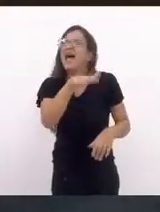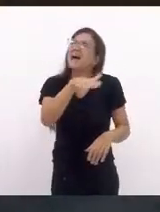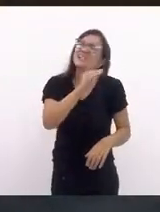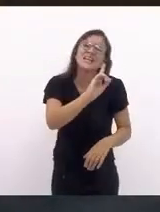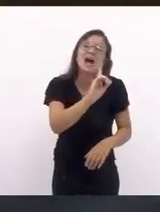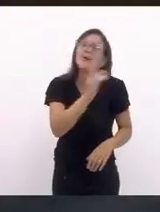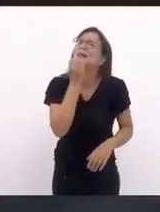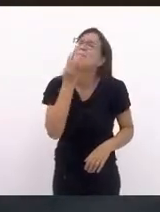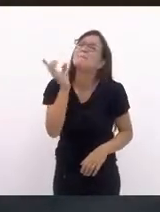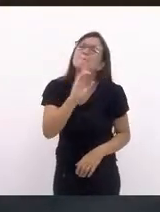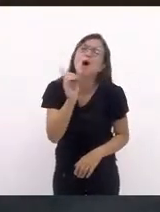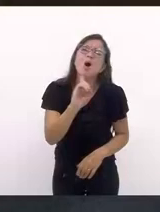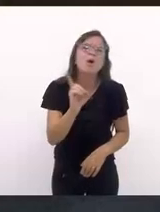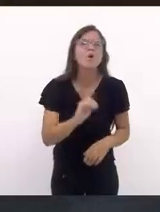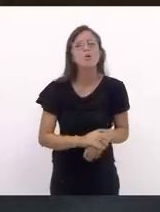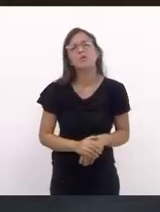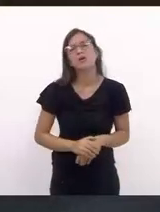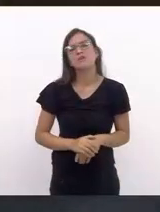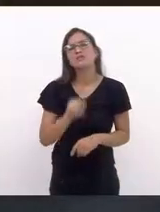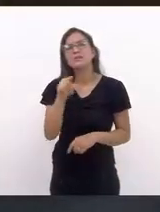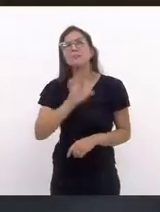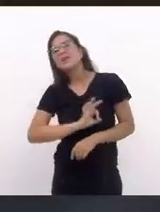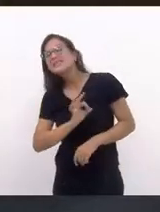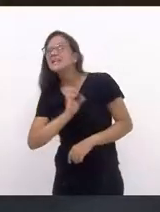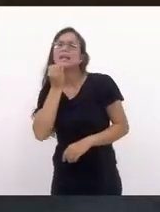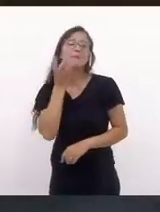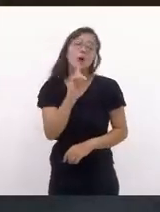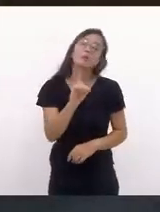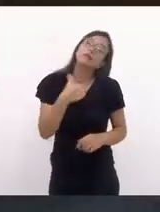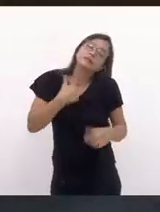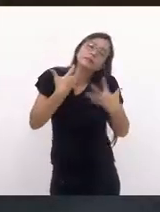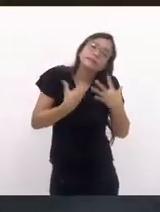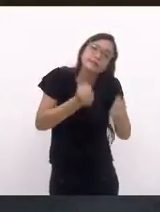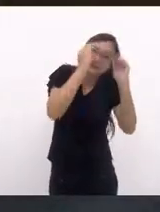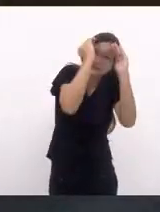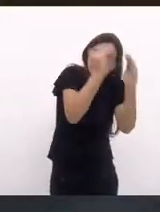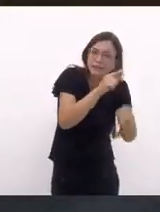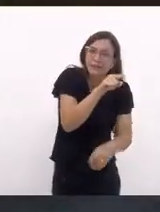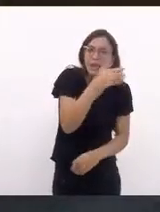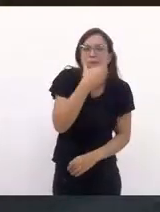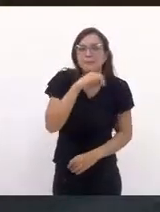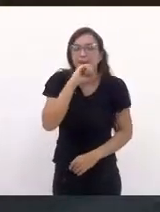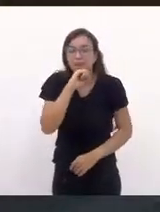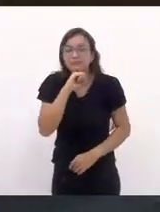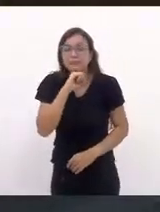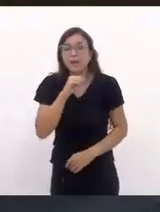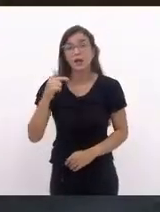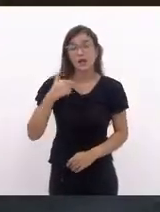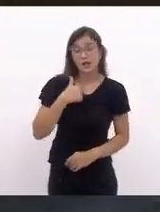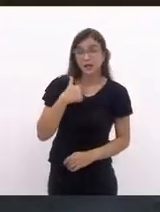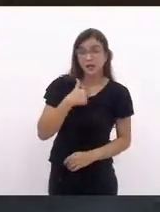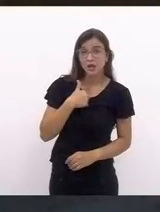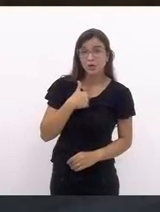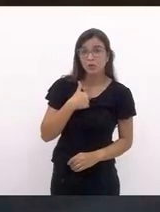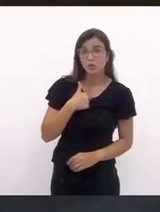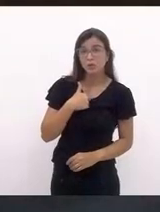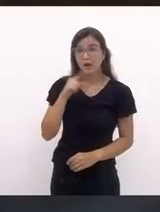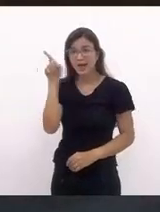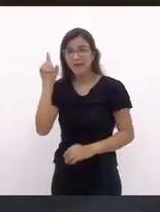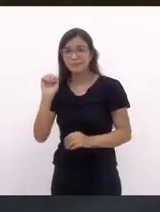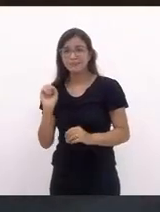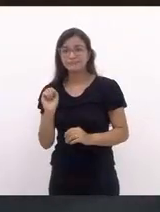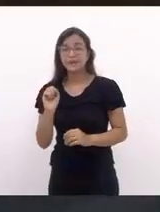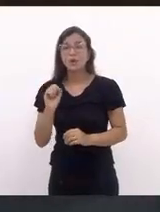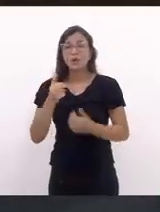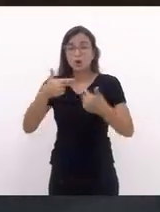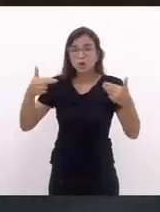eu ficarei as forças armadas me tornei paraquedista Eu lembro até hoje Bruno dauaire no meu primeiro salto